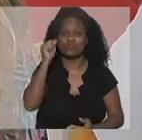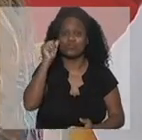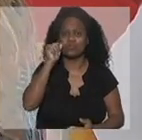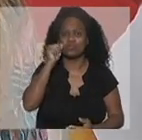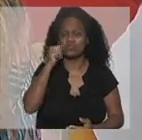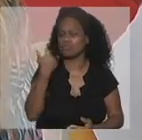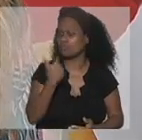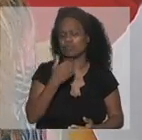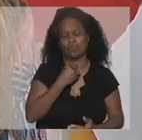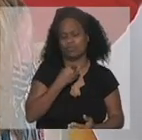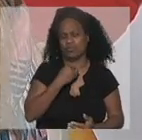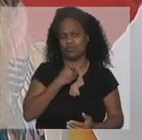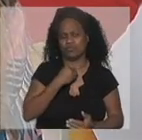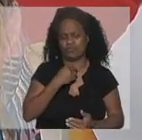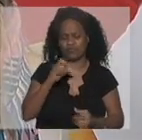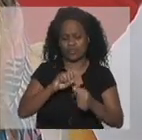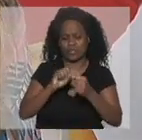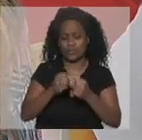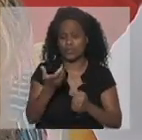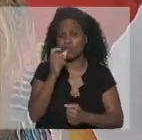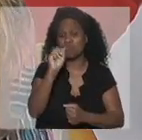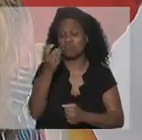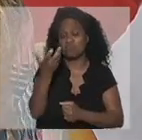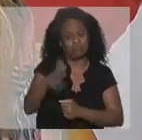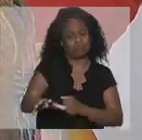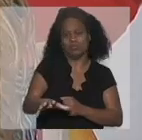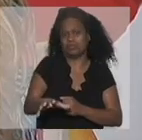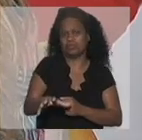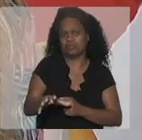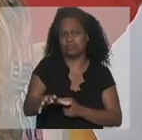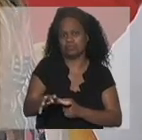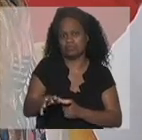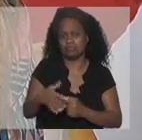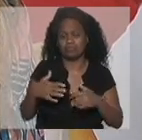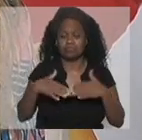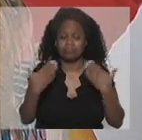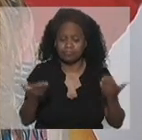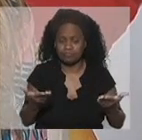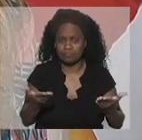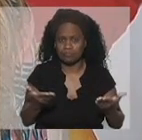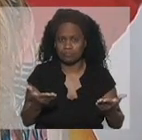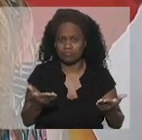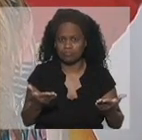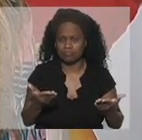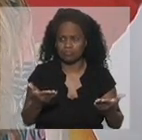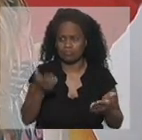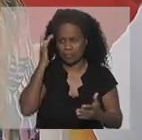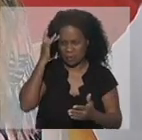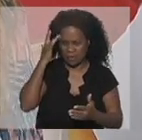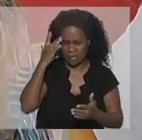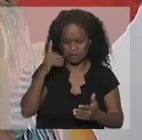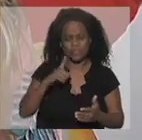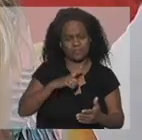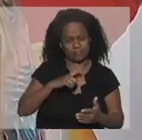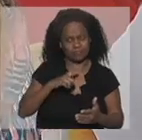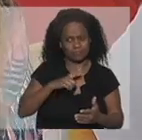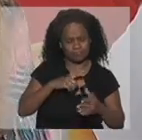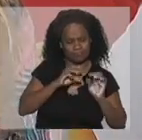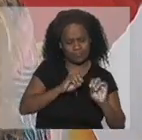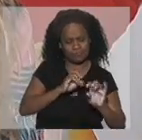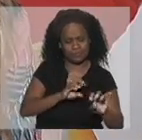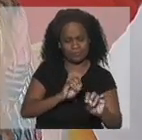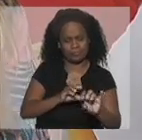nós, mulheres, não deveríamos ser colocadas nessa posição, a gente não deve nada a ninguém. Então, assim, eu acho que ainda existe